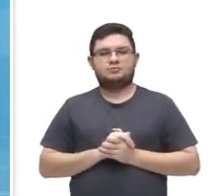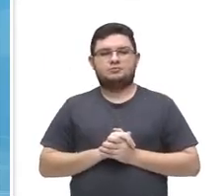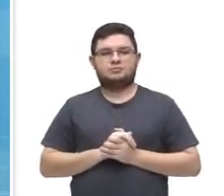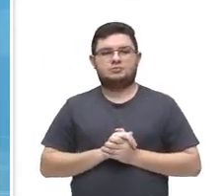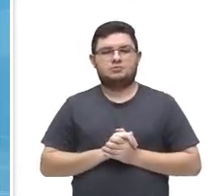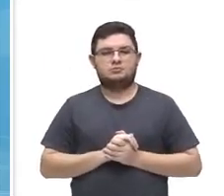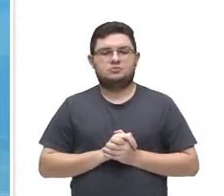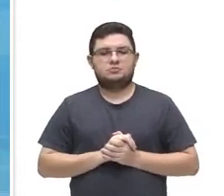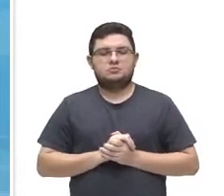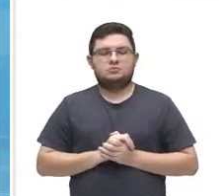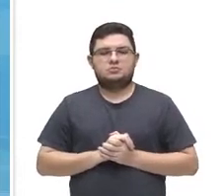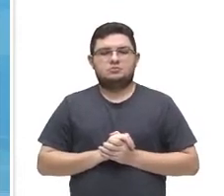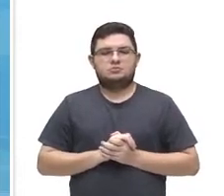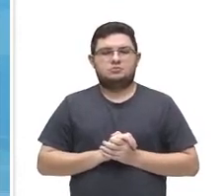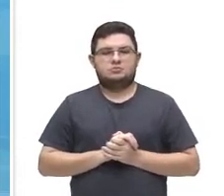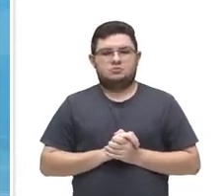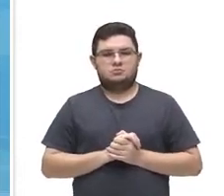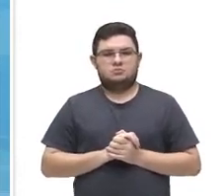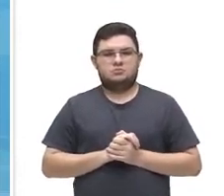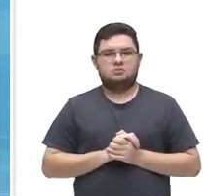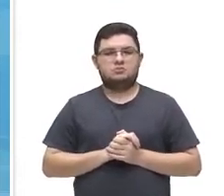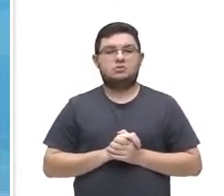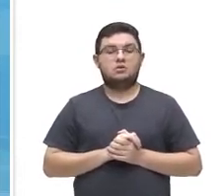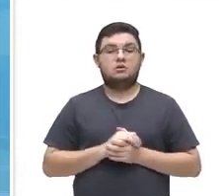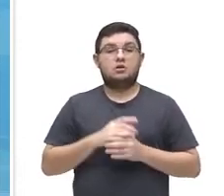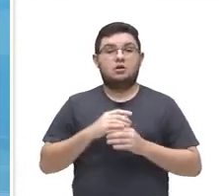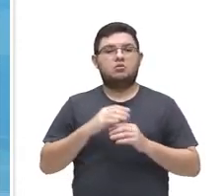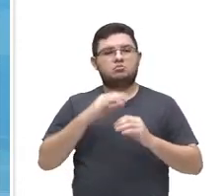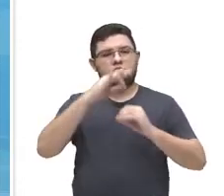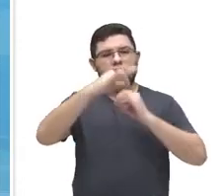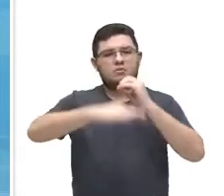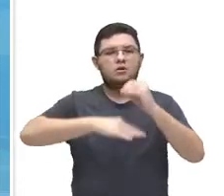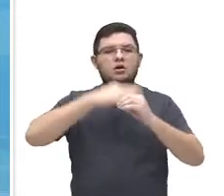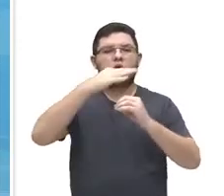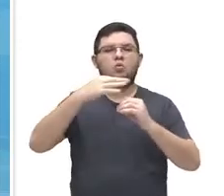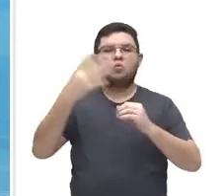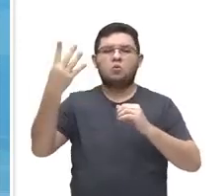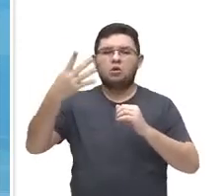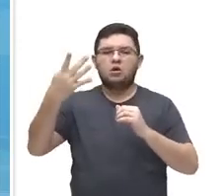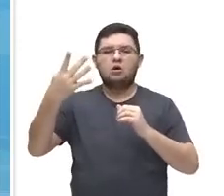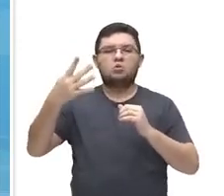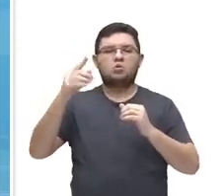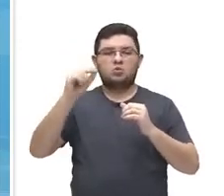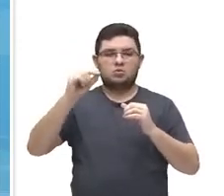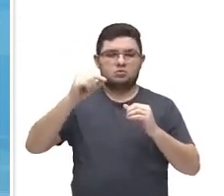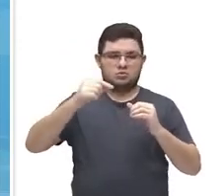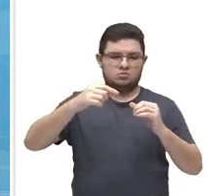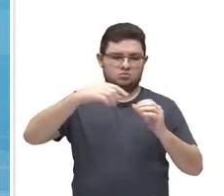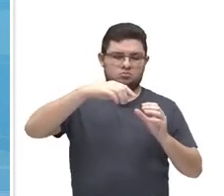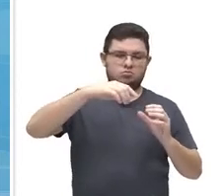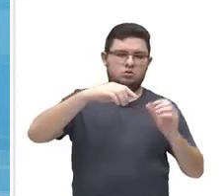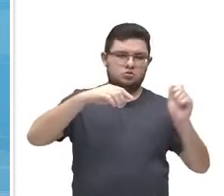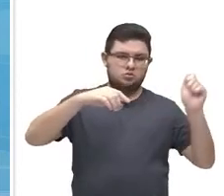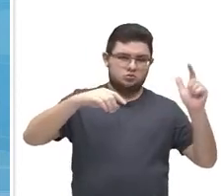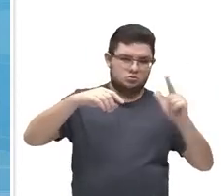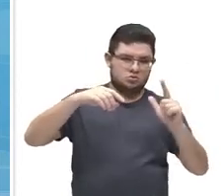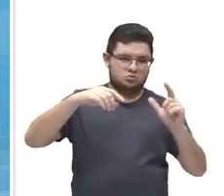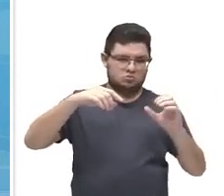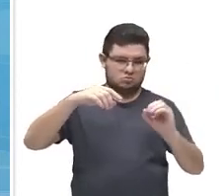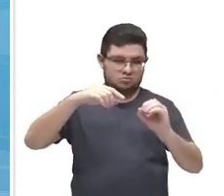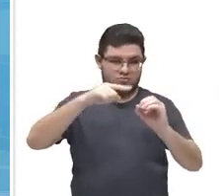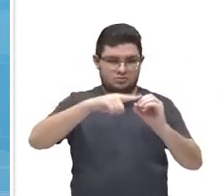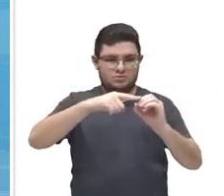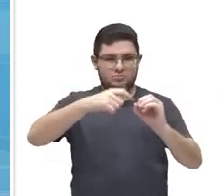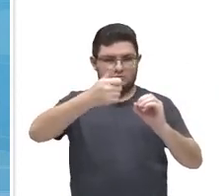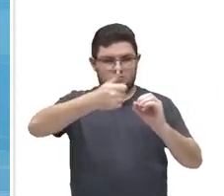Mars is the fourth planet from the sun. Marte, então, é o quarto planeta a partir do Sol. E eu tenho, então, o verbo to be ali conjugado com terceira